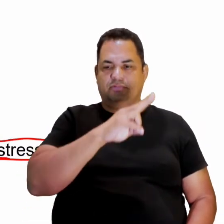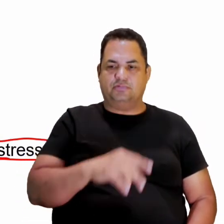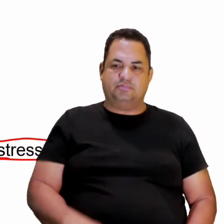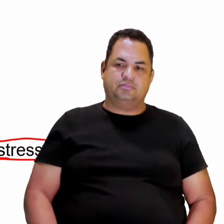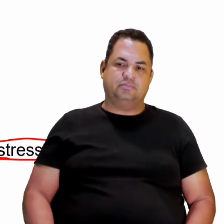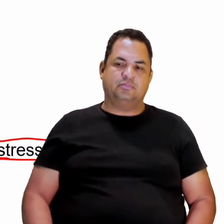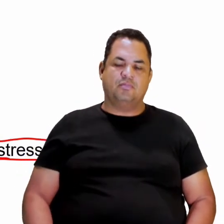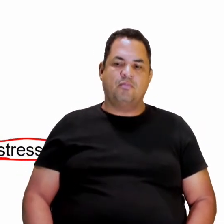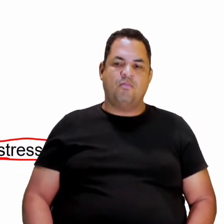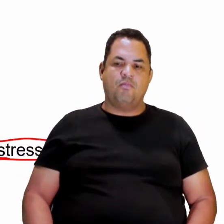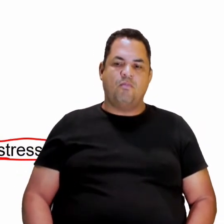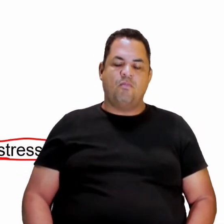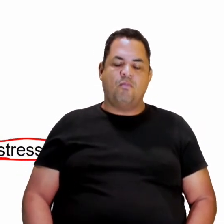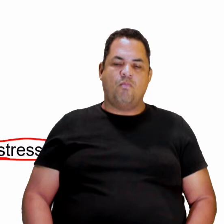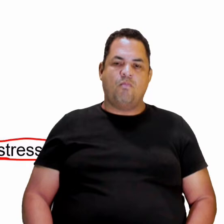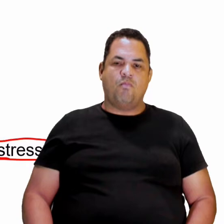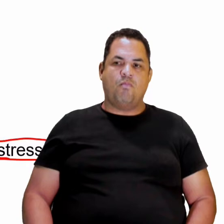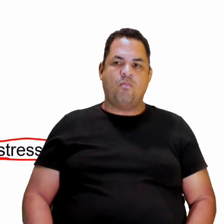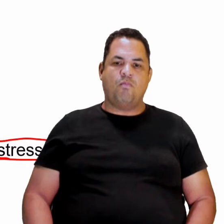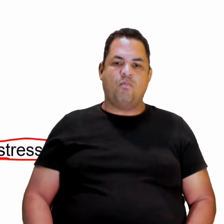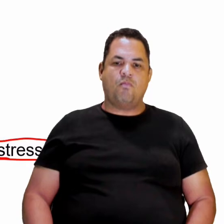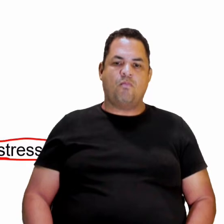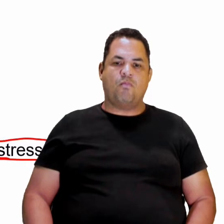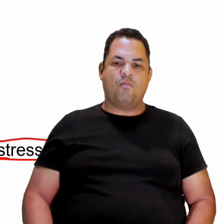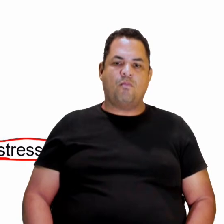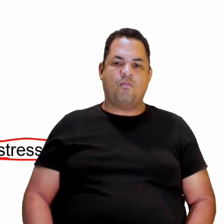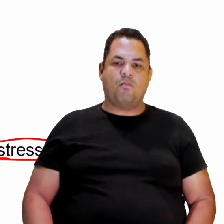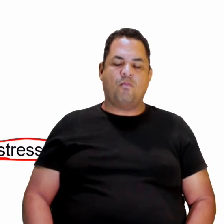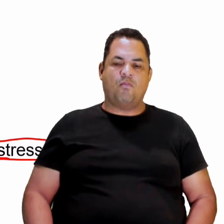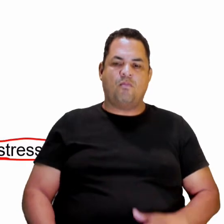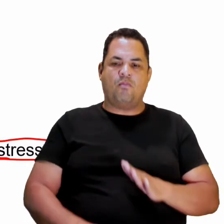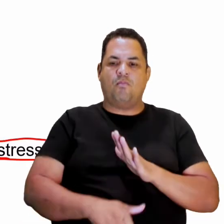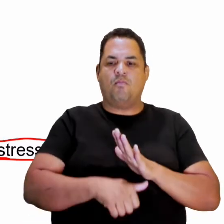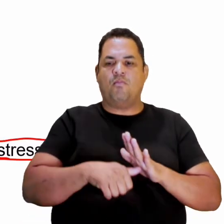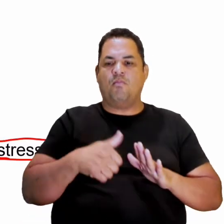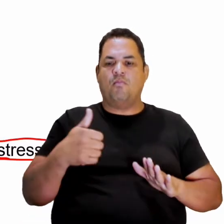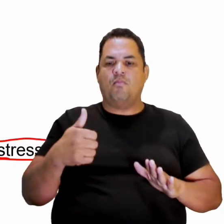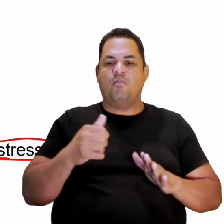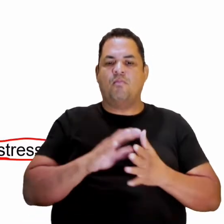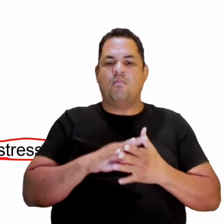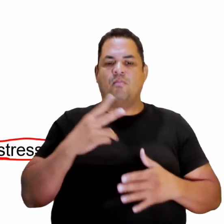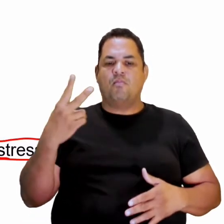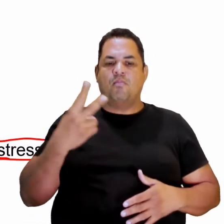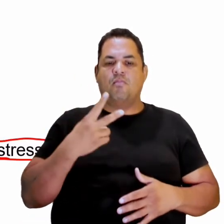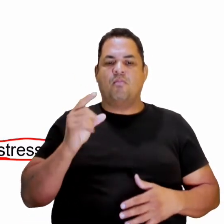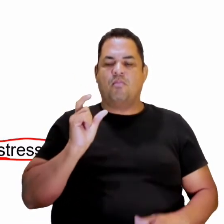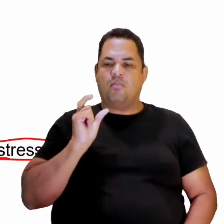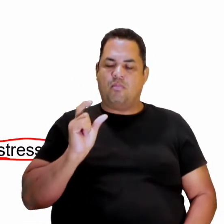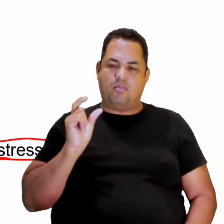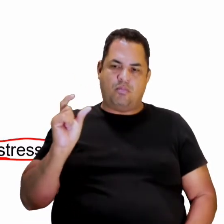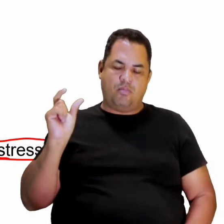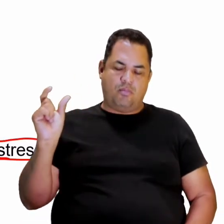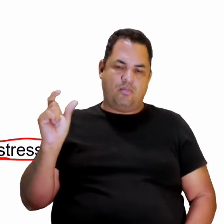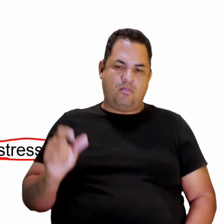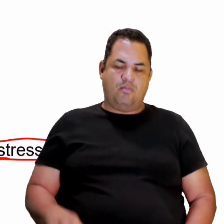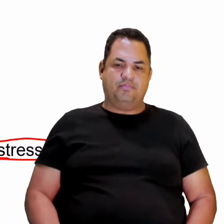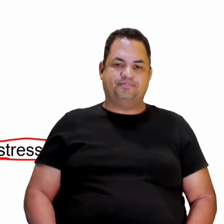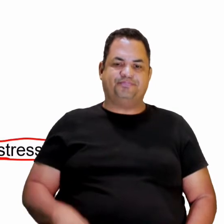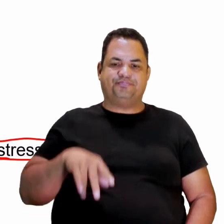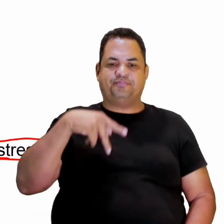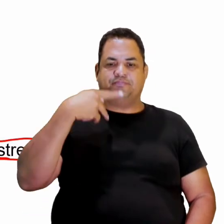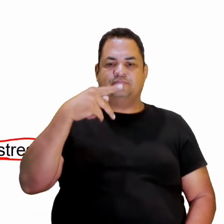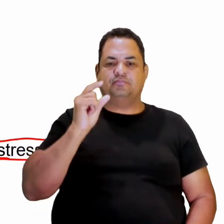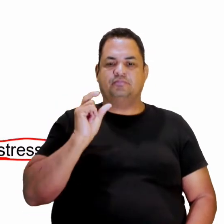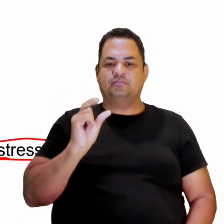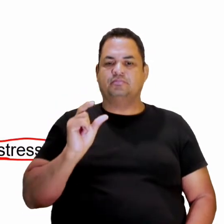mais forte é aonde? Na primeira ou na segunda sílaba? Então, eu vou falar a